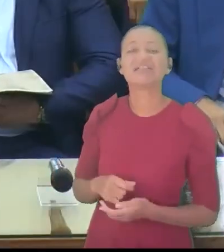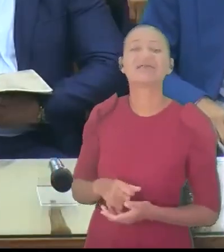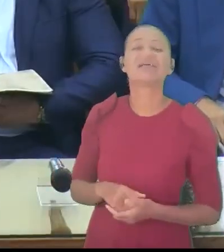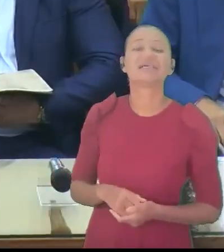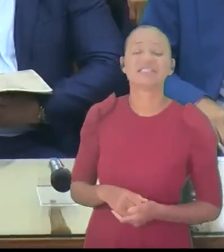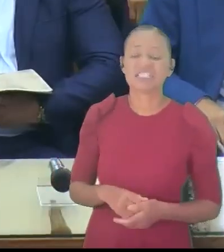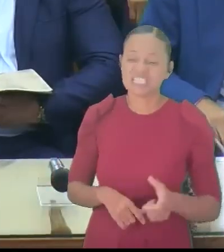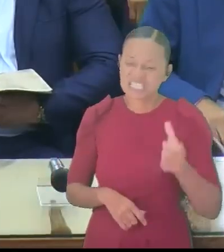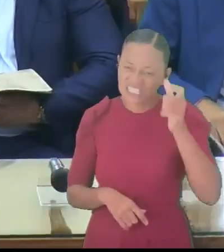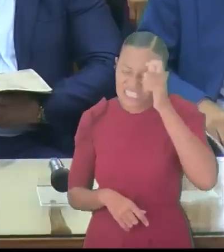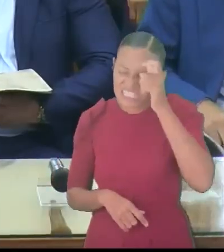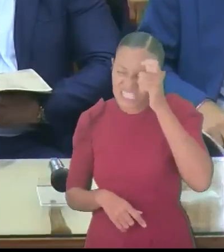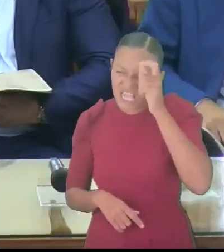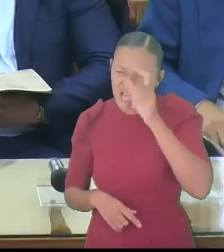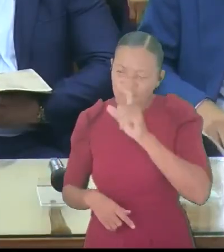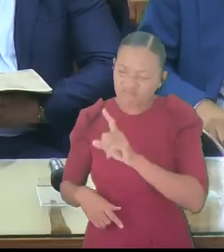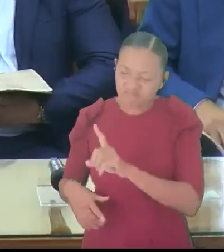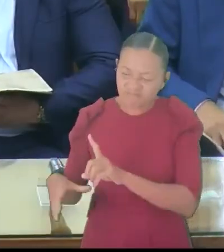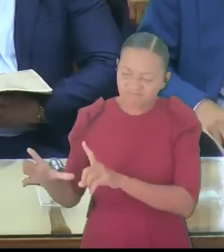Satanás.